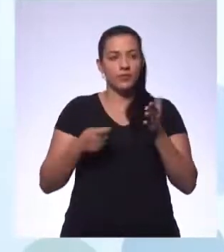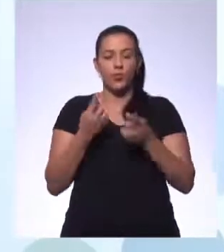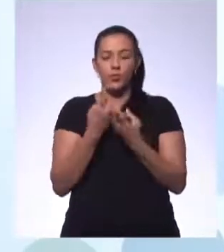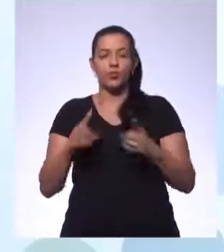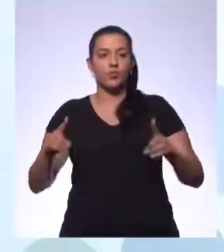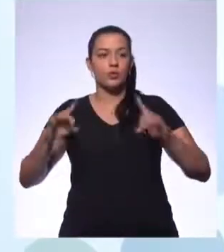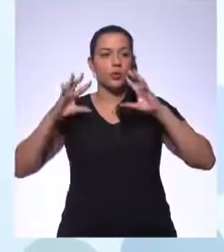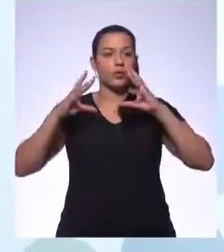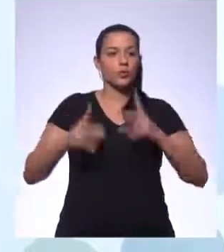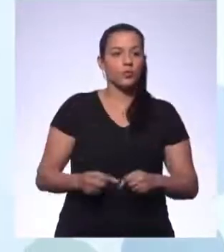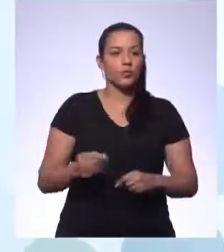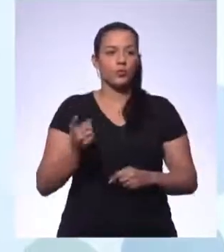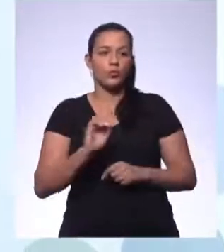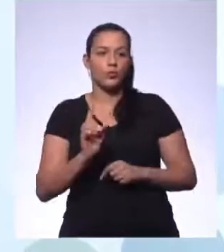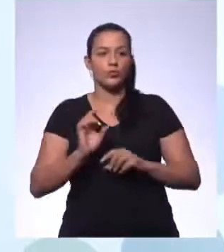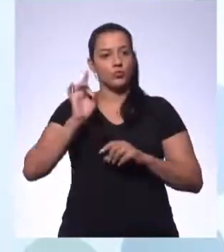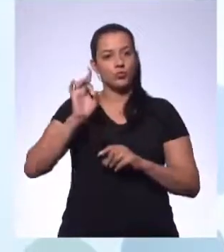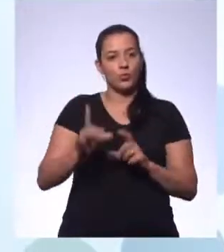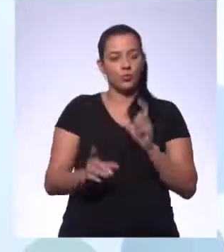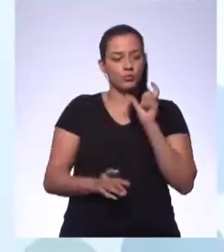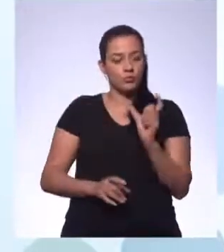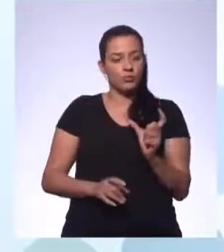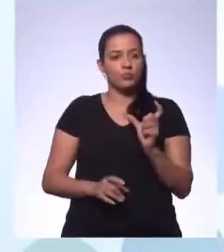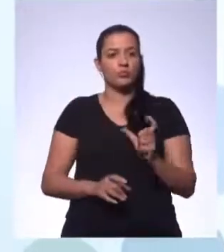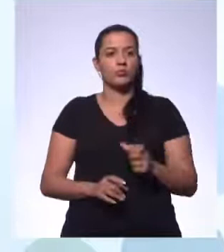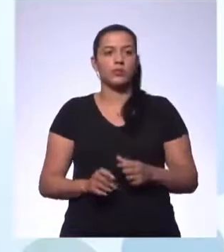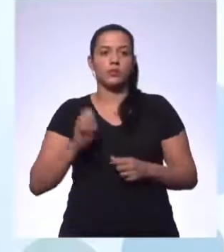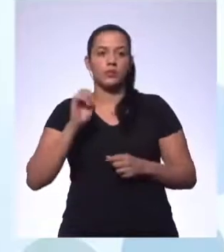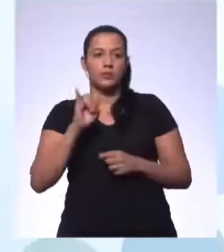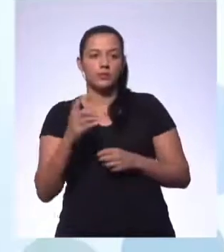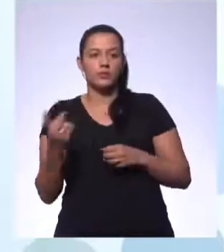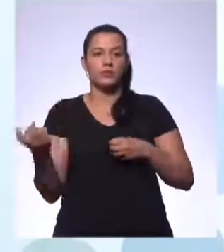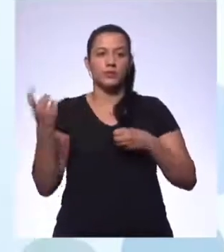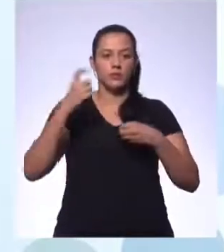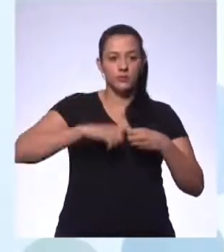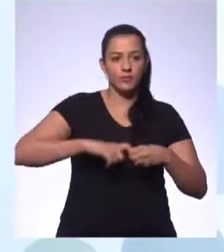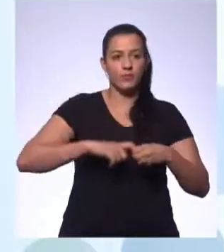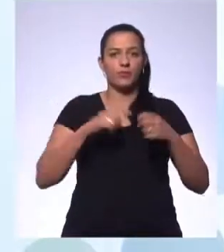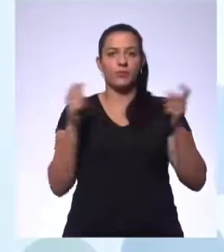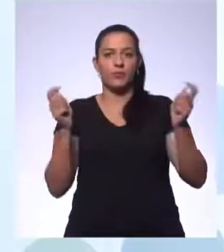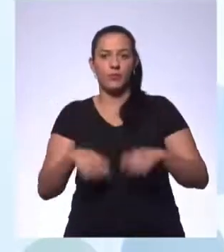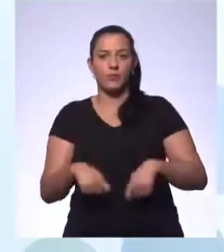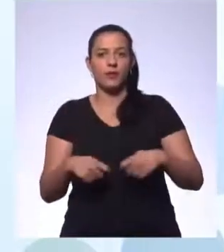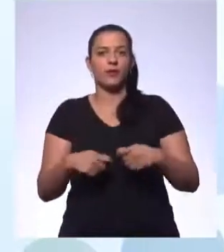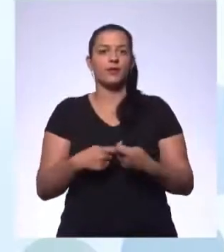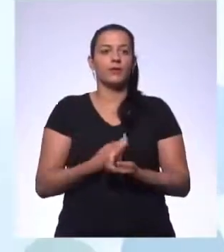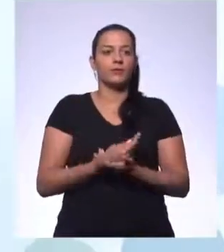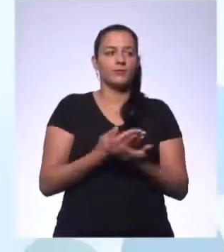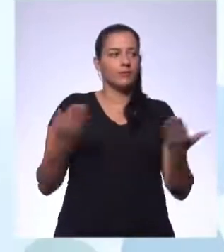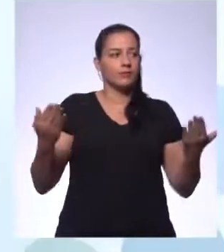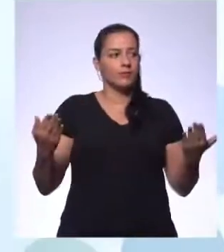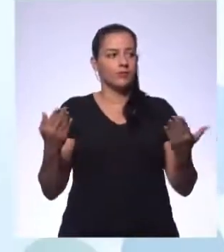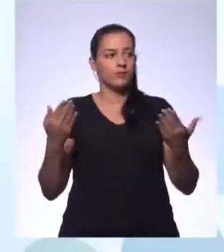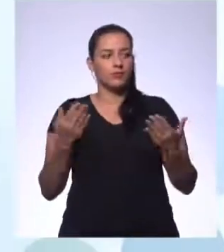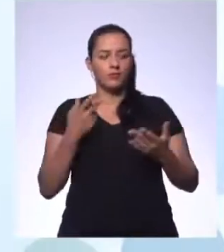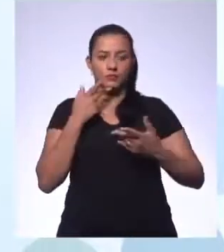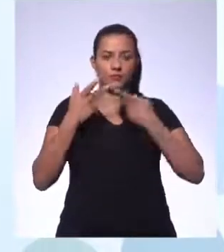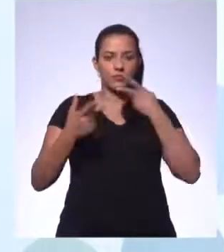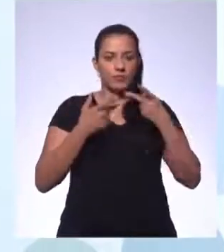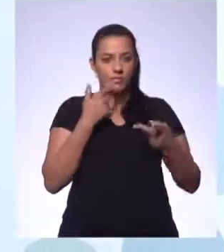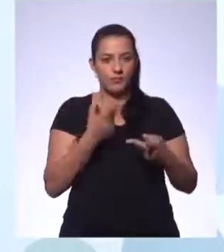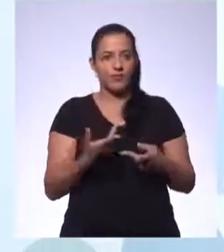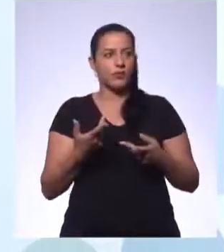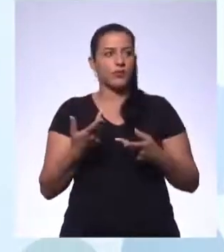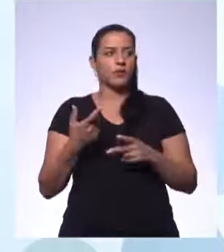inteiro. Claro que, se, com o retorno das aulas presenciais, vocês tiverem a condição, após conversarem aí com